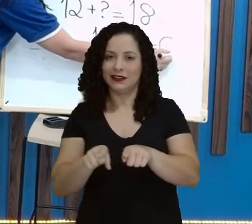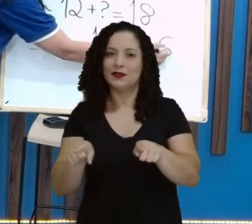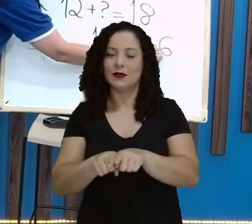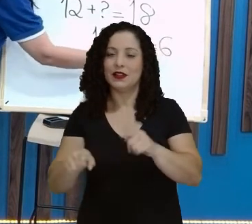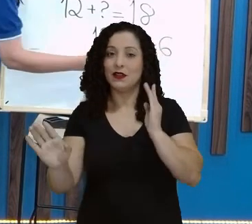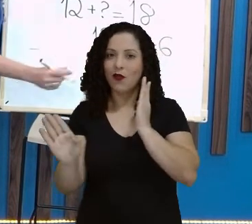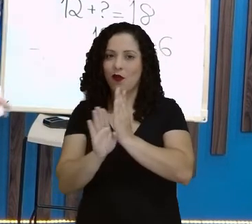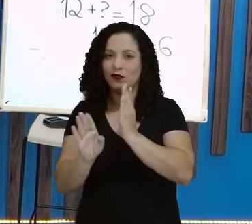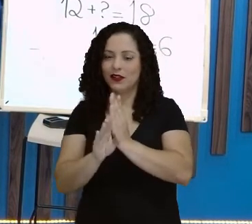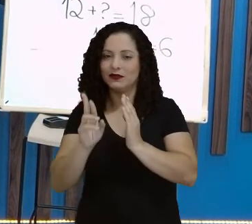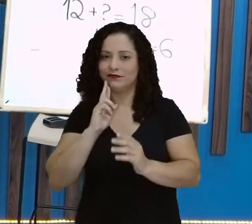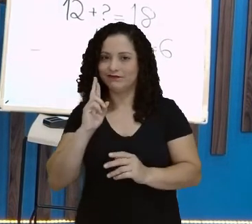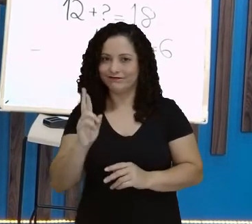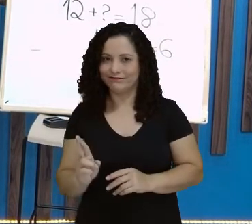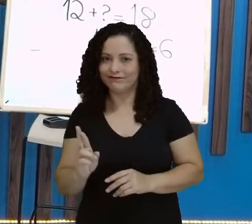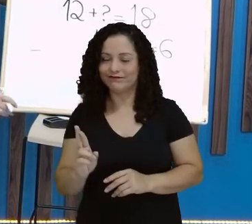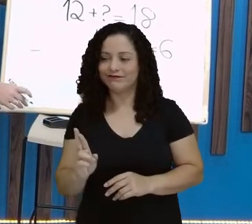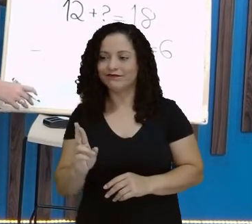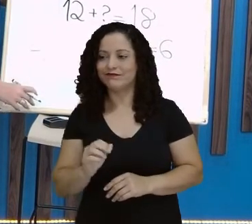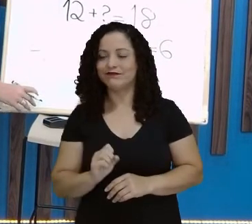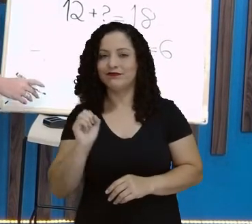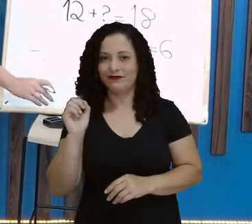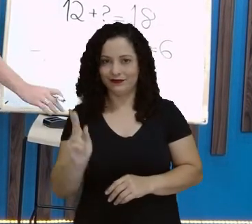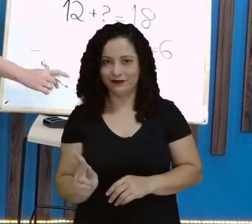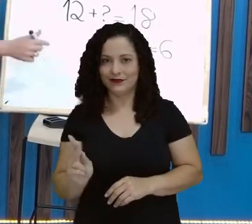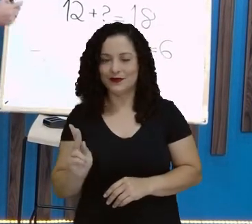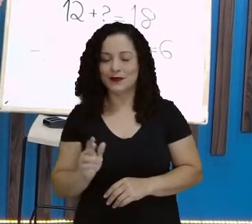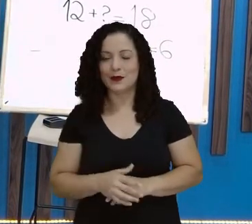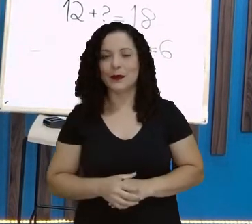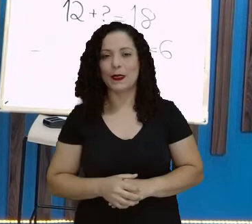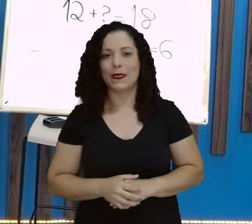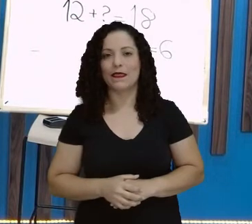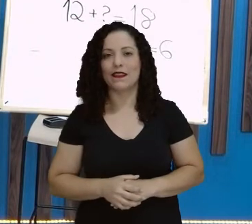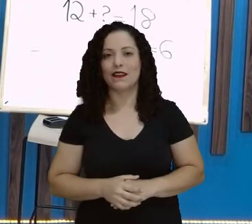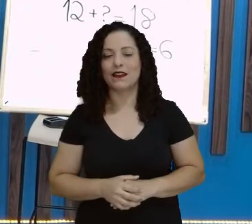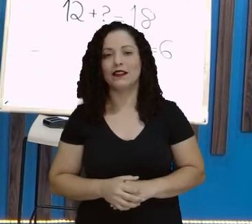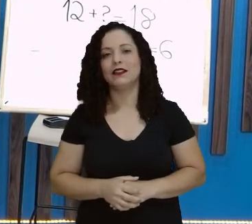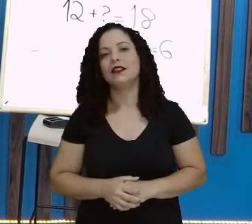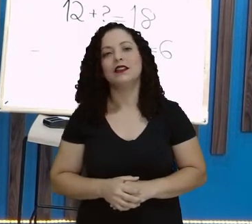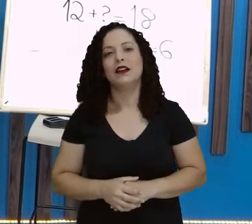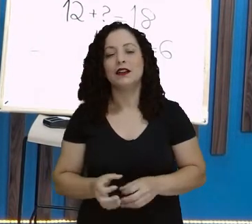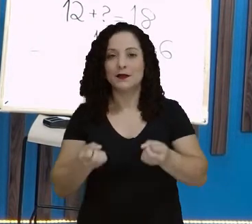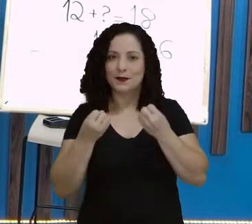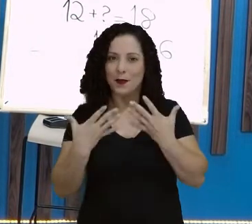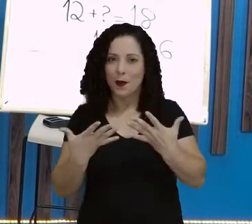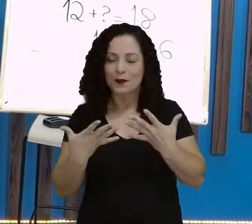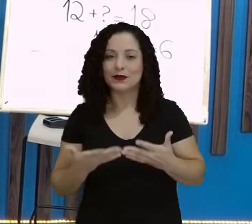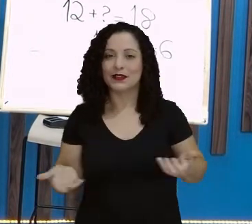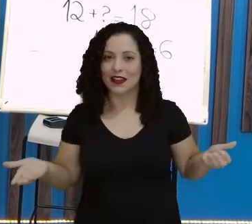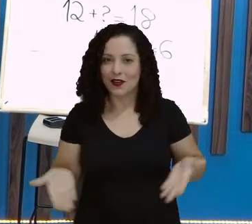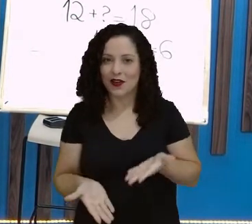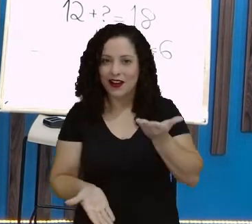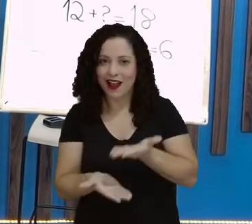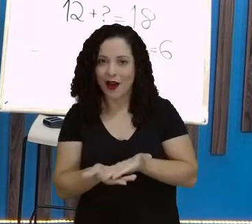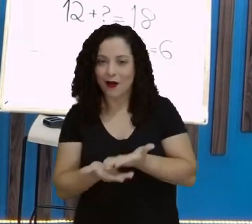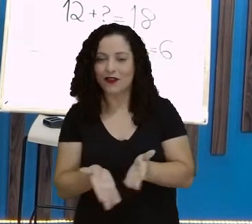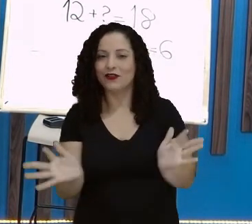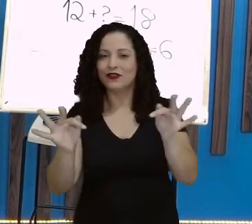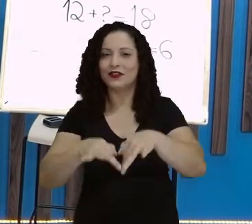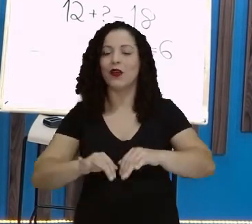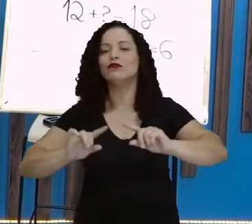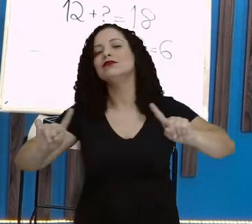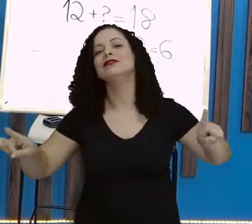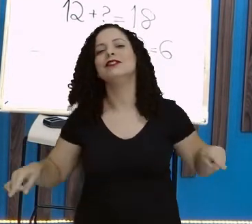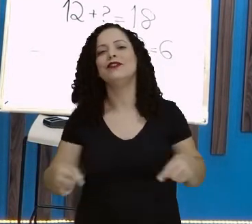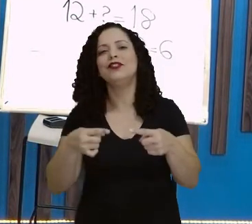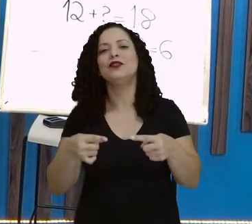chegar ao resultado 6, ok? Muito bem, nossa aula está chegando ao final e qual é o desafio que eu